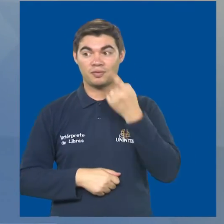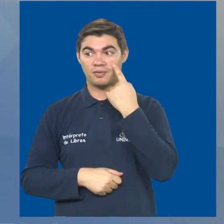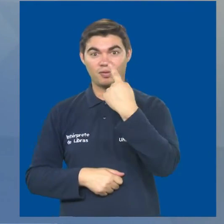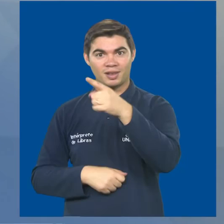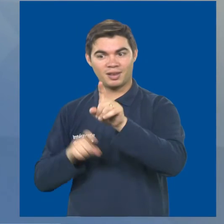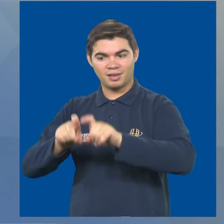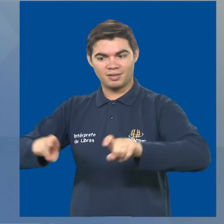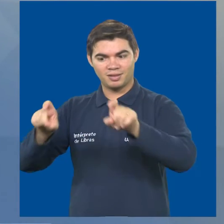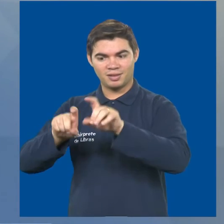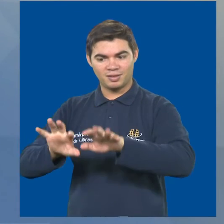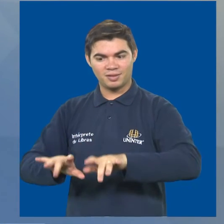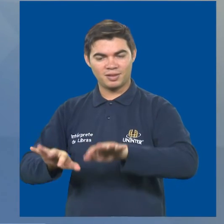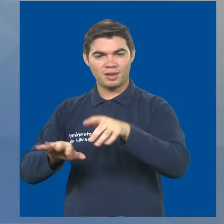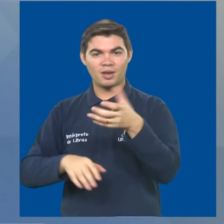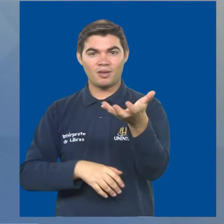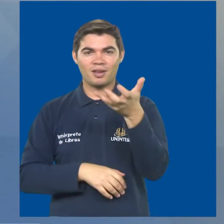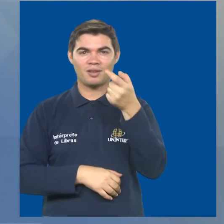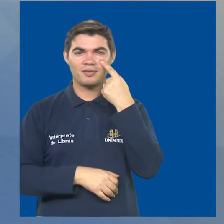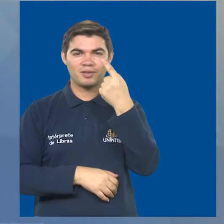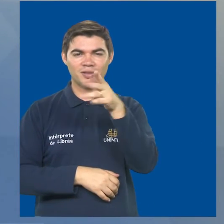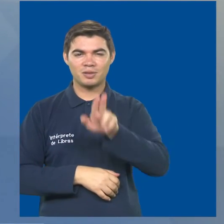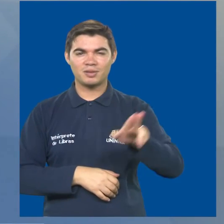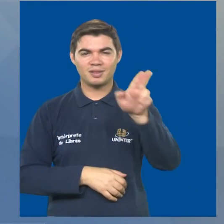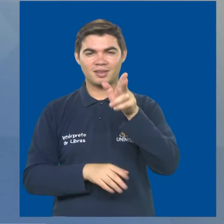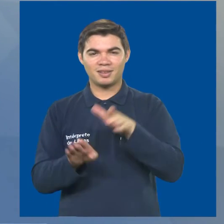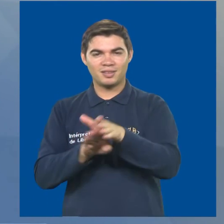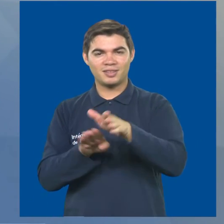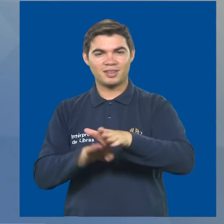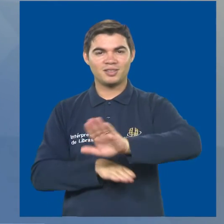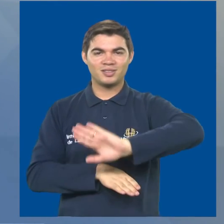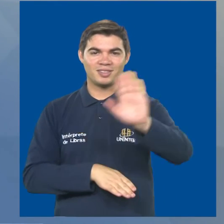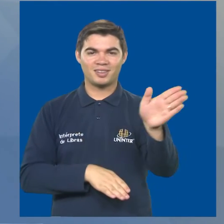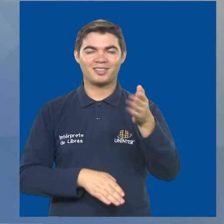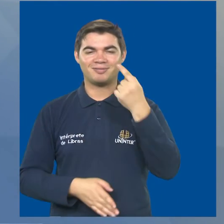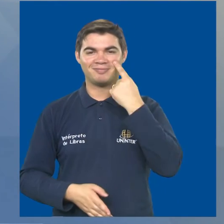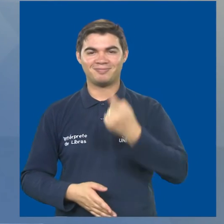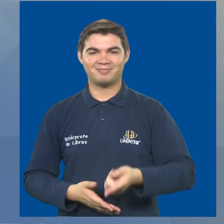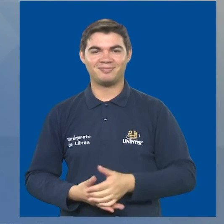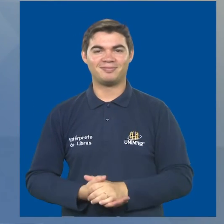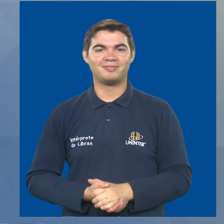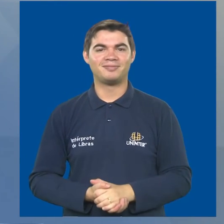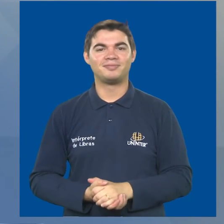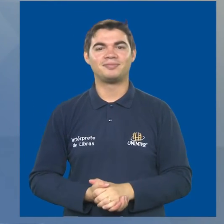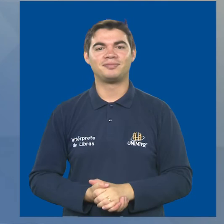eu quero ver você usar essa dica tchau tchau e até mais